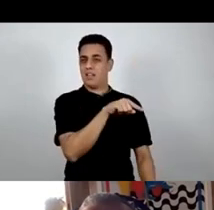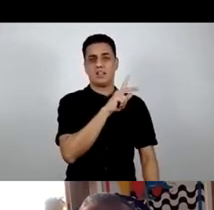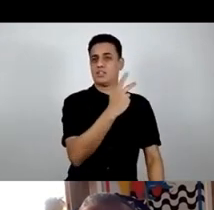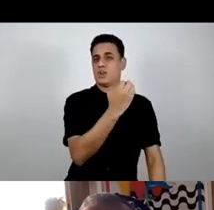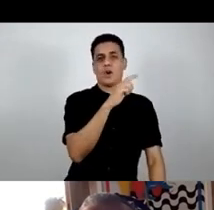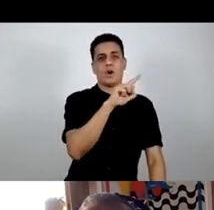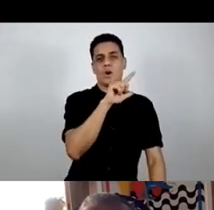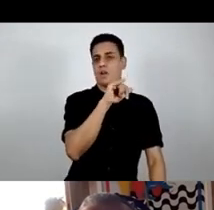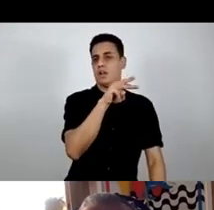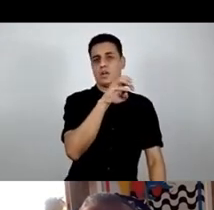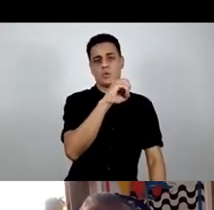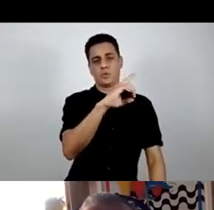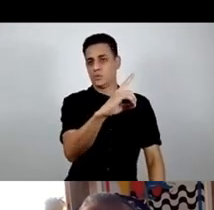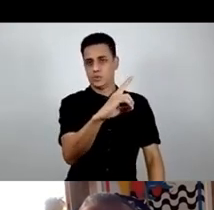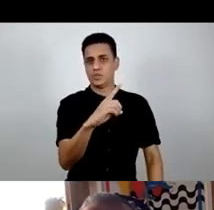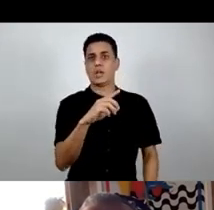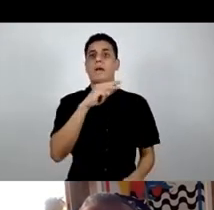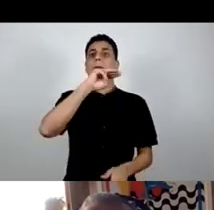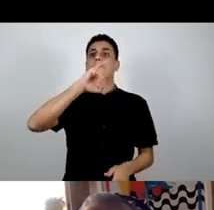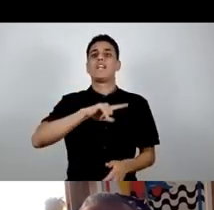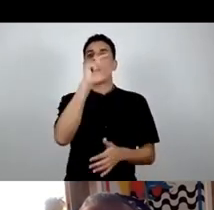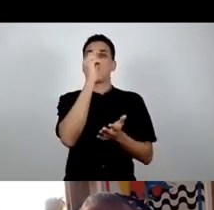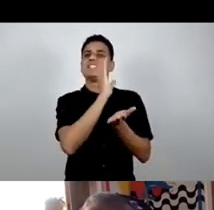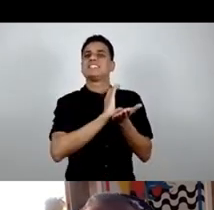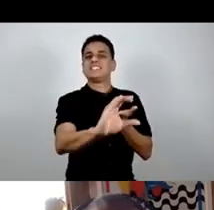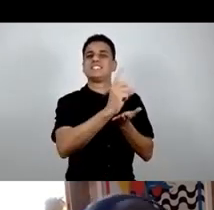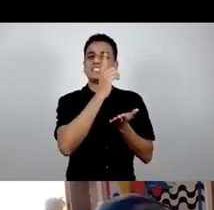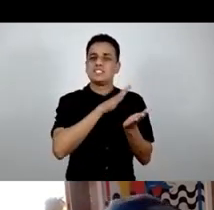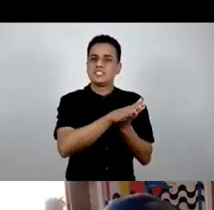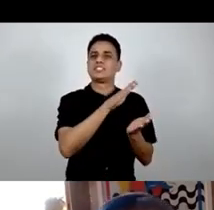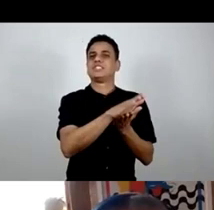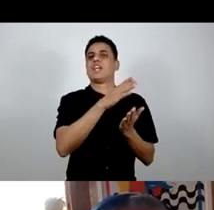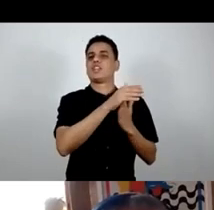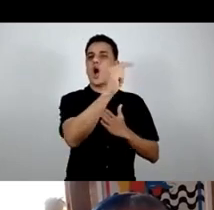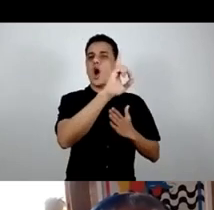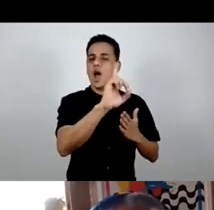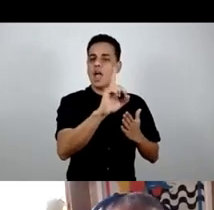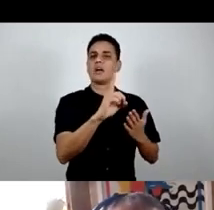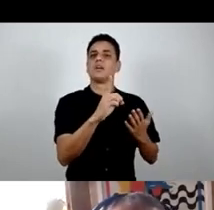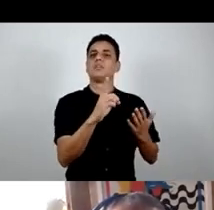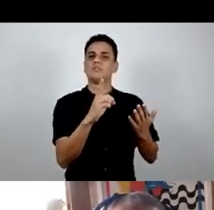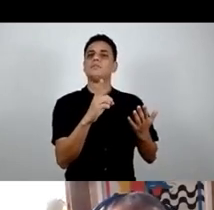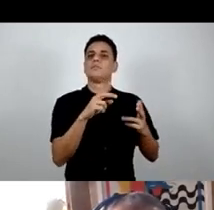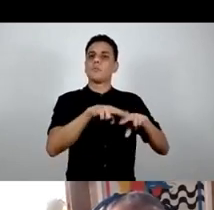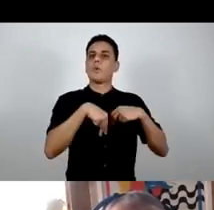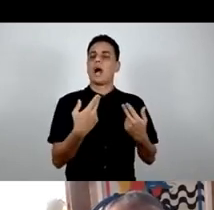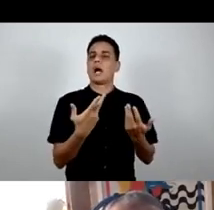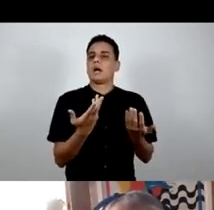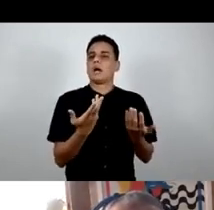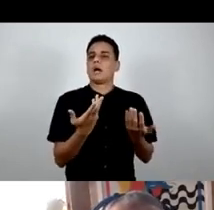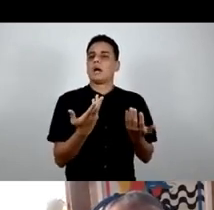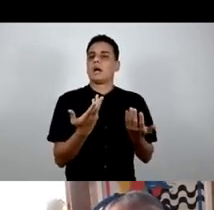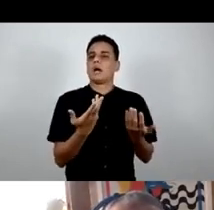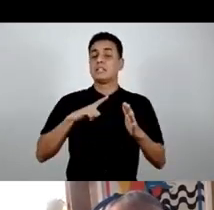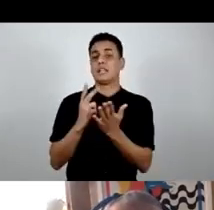de dólares na base do sock, punk, boom, não é? Mas de vez em quando surgem coisas muito boas. Vamos nos referir àquele desenho